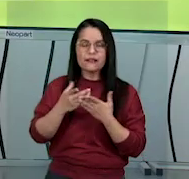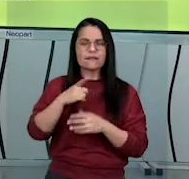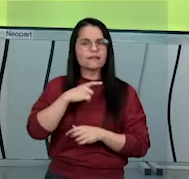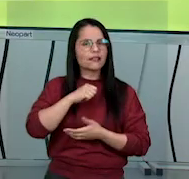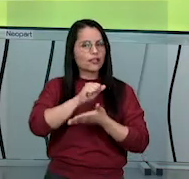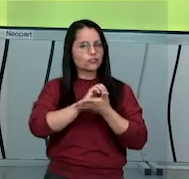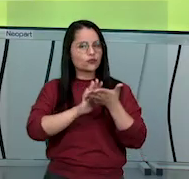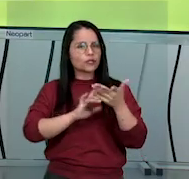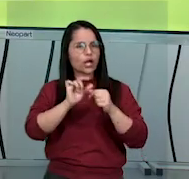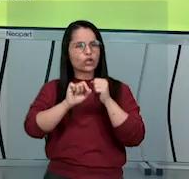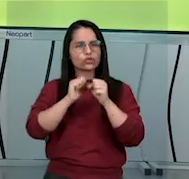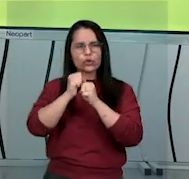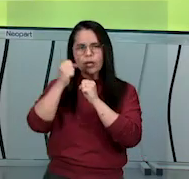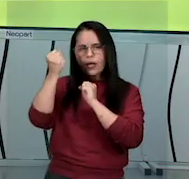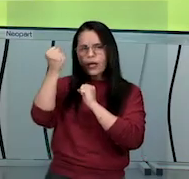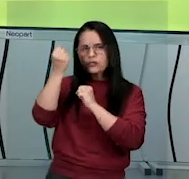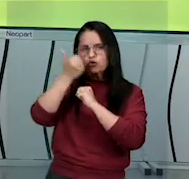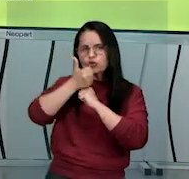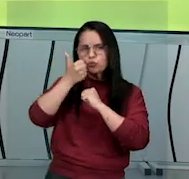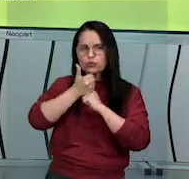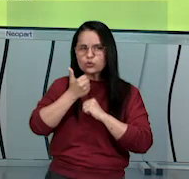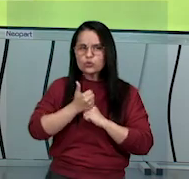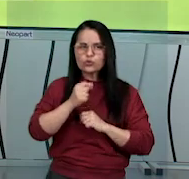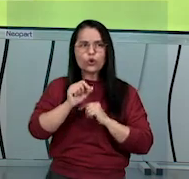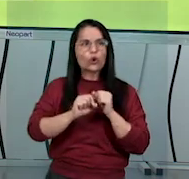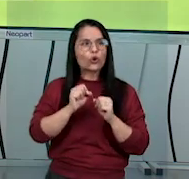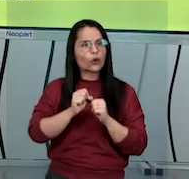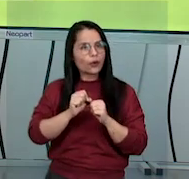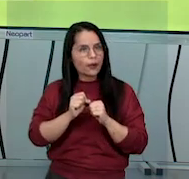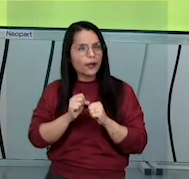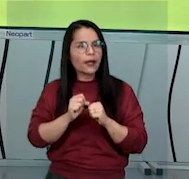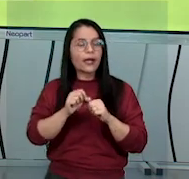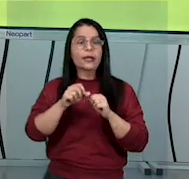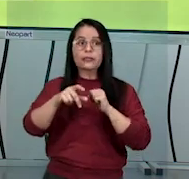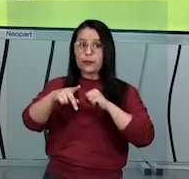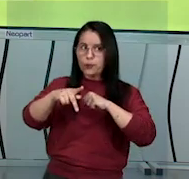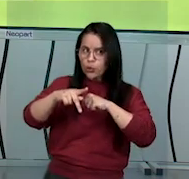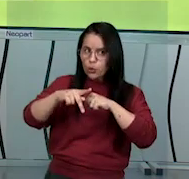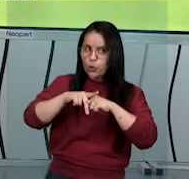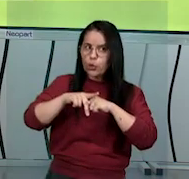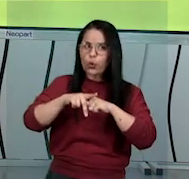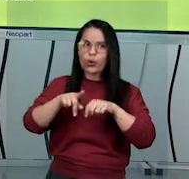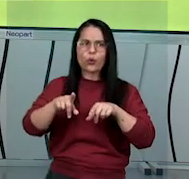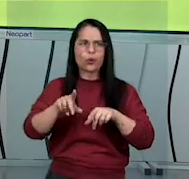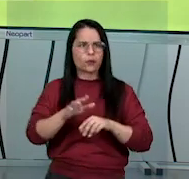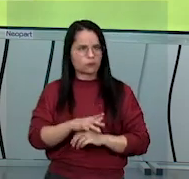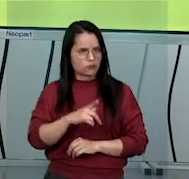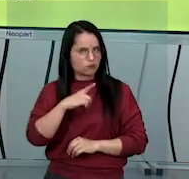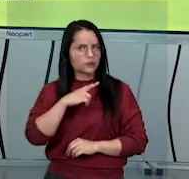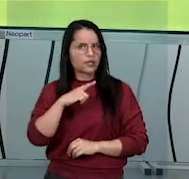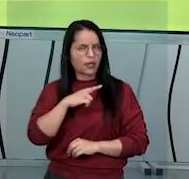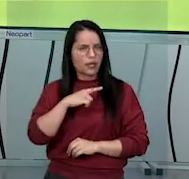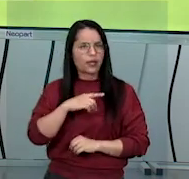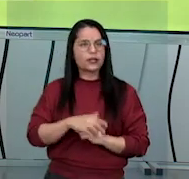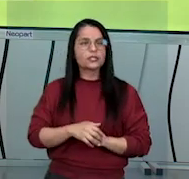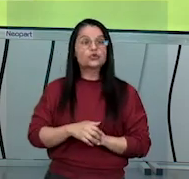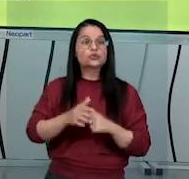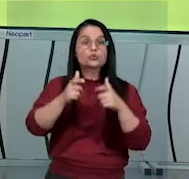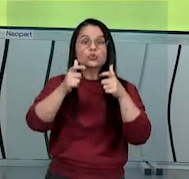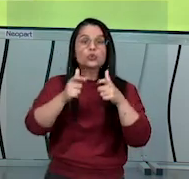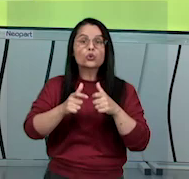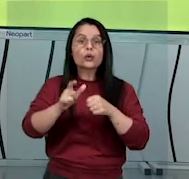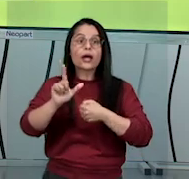PET, elas são substituições tanto de pronomes, elas vão ser de pronomes no lugar